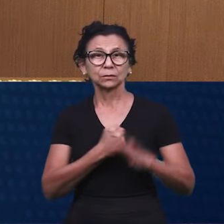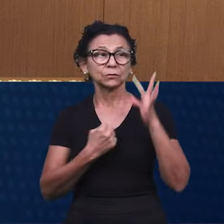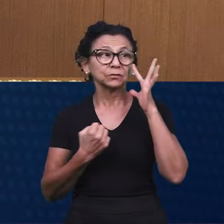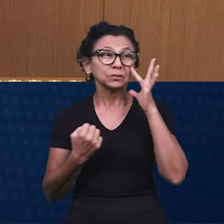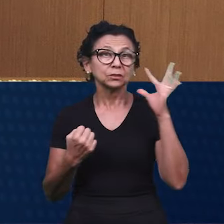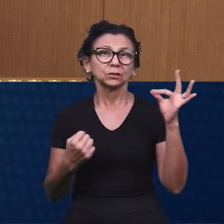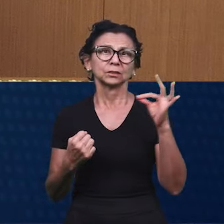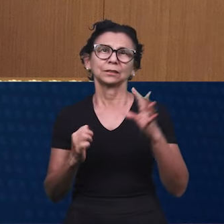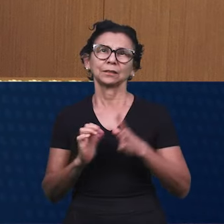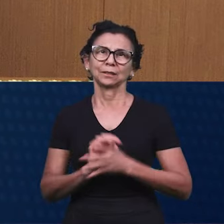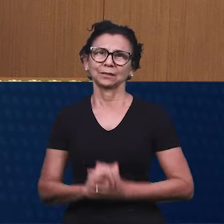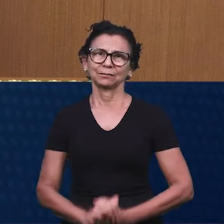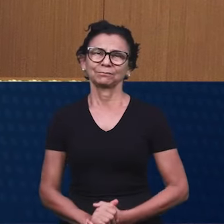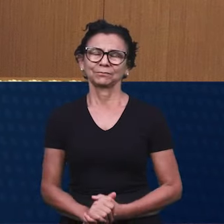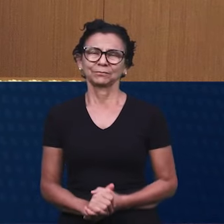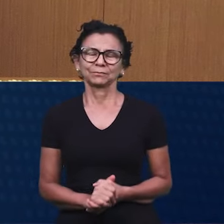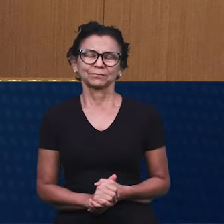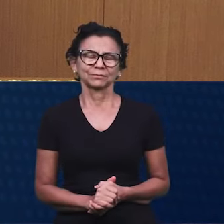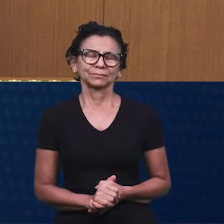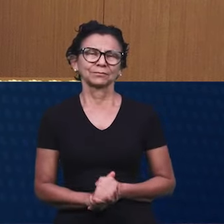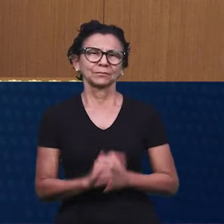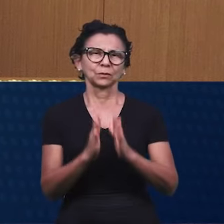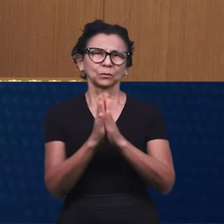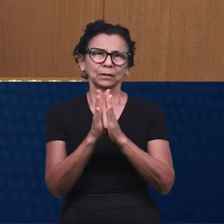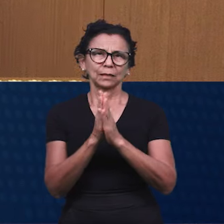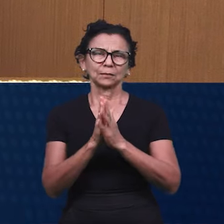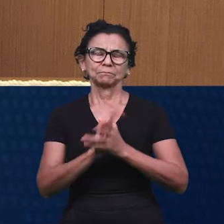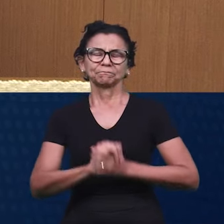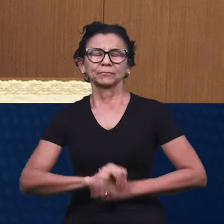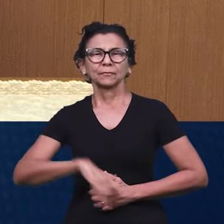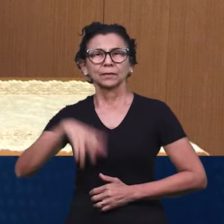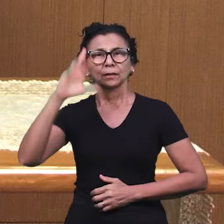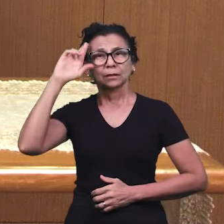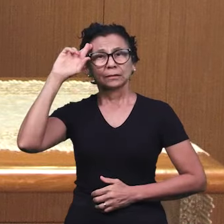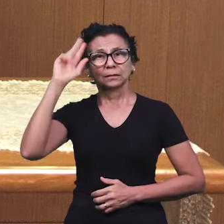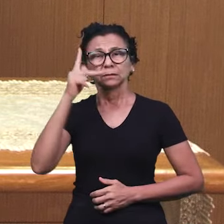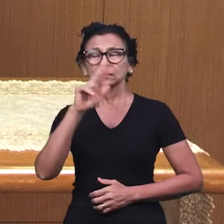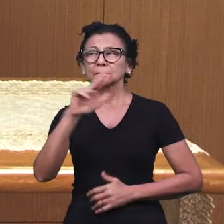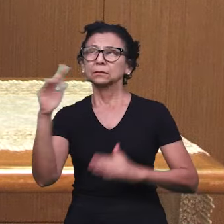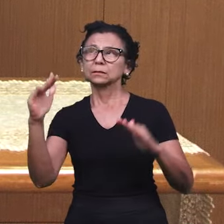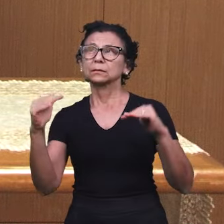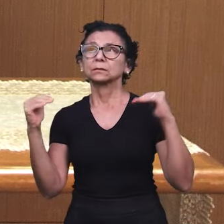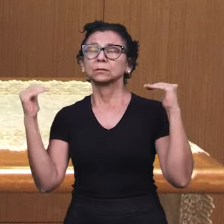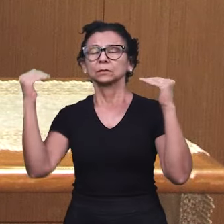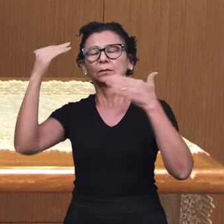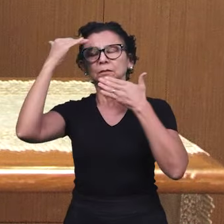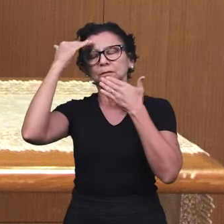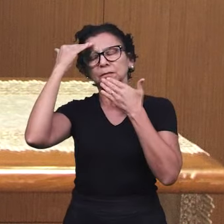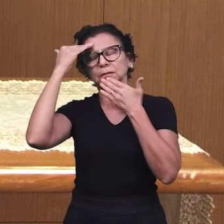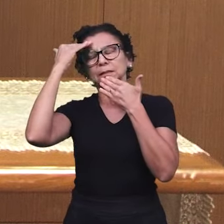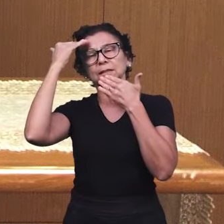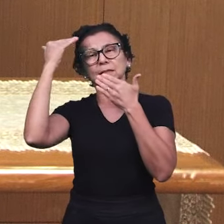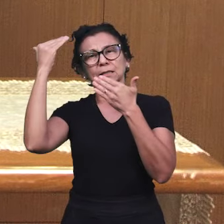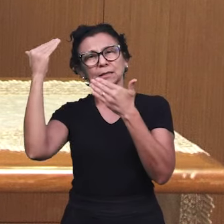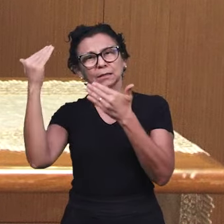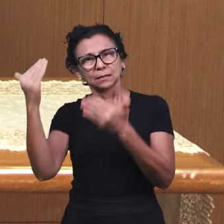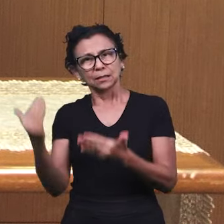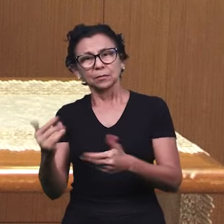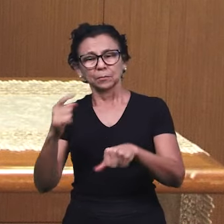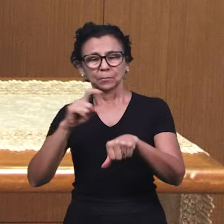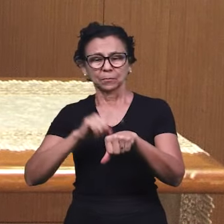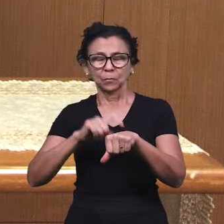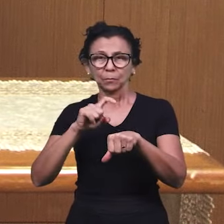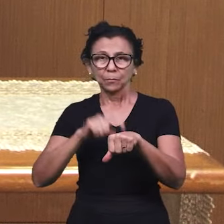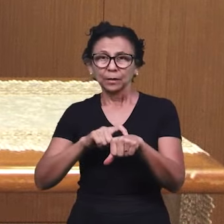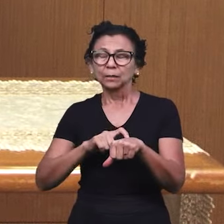Vamos orar encerrando este culto ao Senhor. Senhor, nós te louvamos, nós te bendizemos por